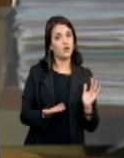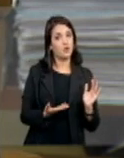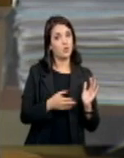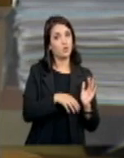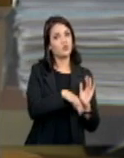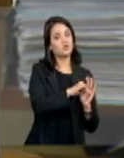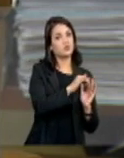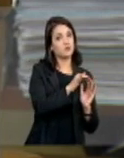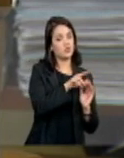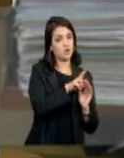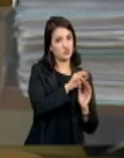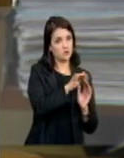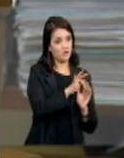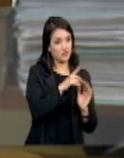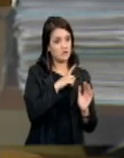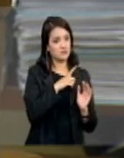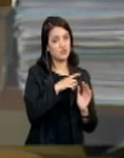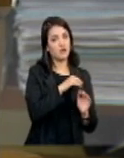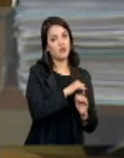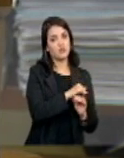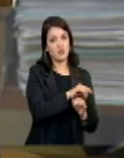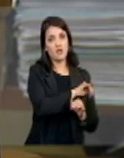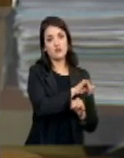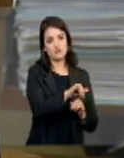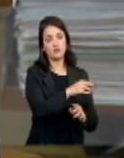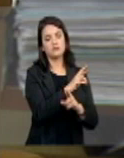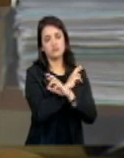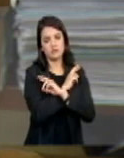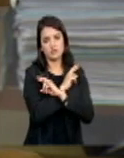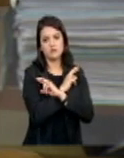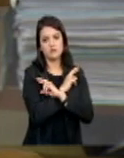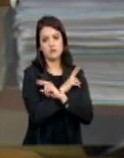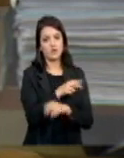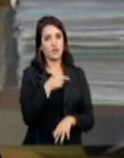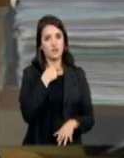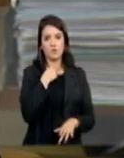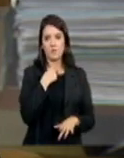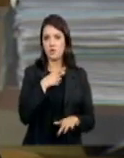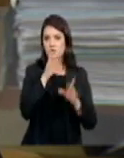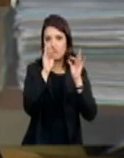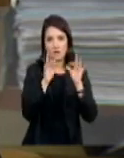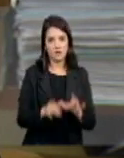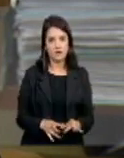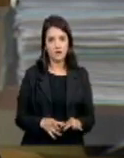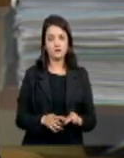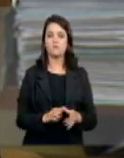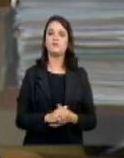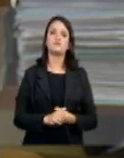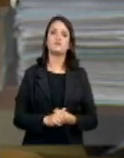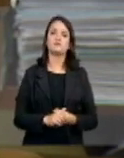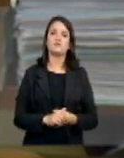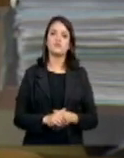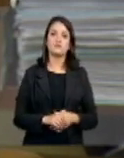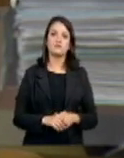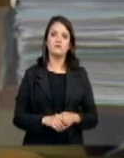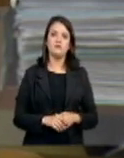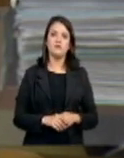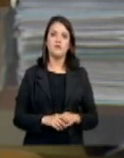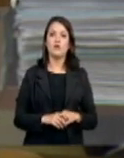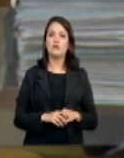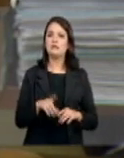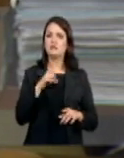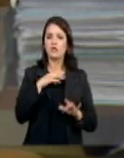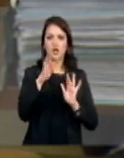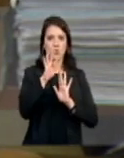tenham eventualmente compartilhado com a autoridade tributária para fins de lançamento fiscal que escrevo é um longo